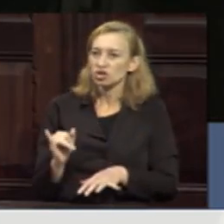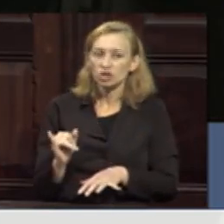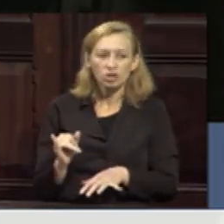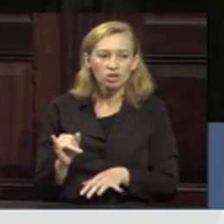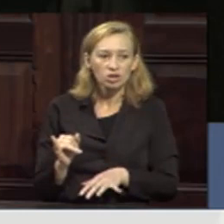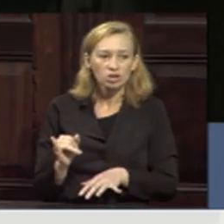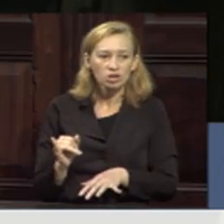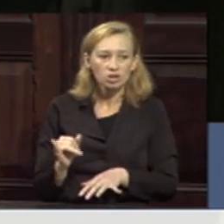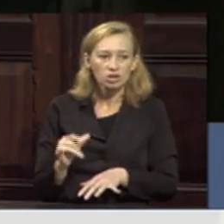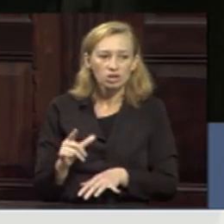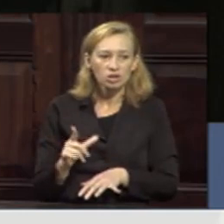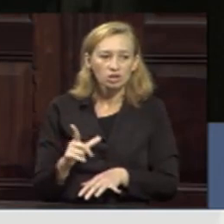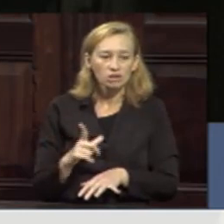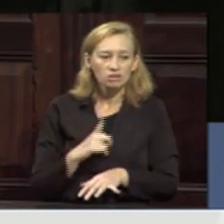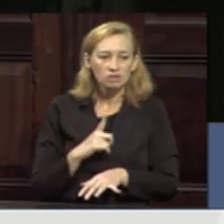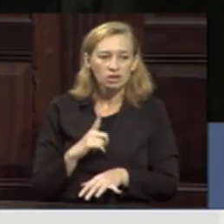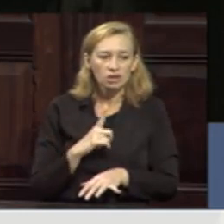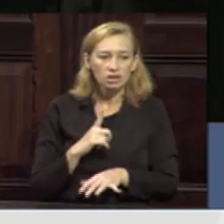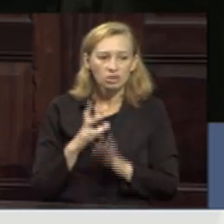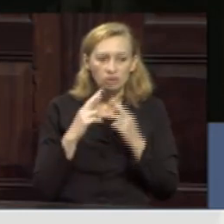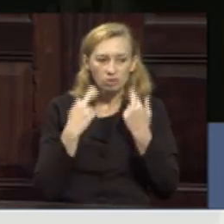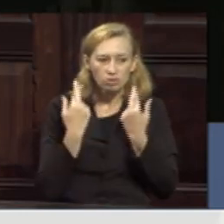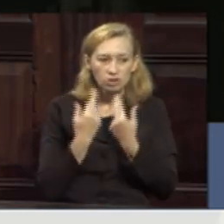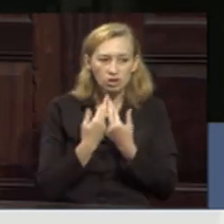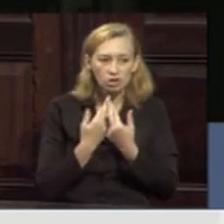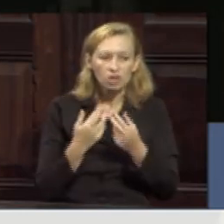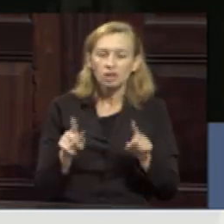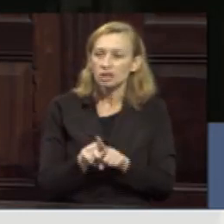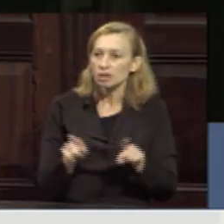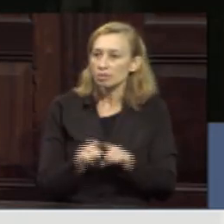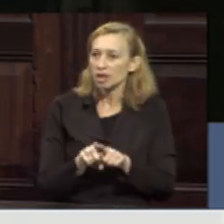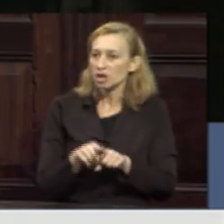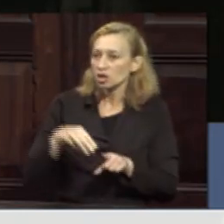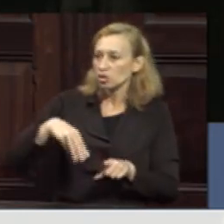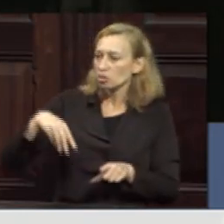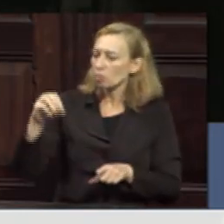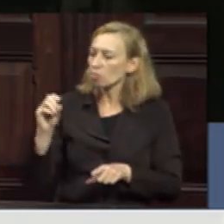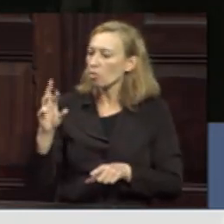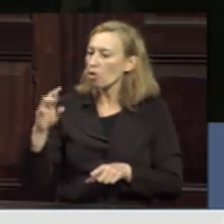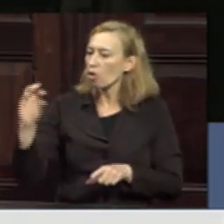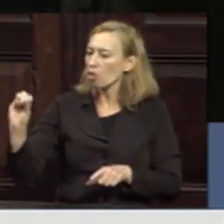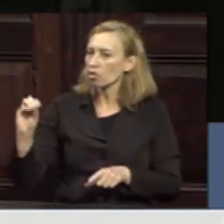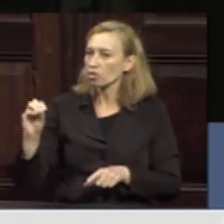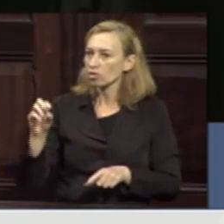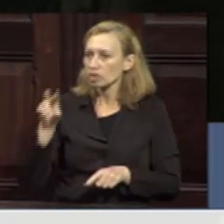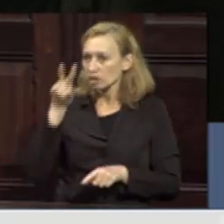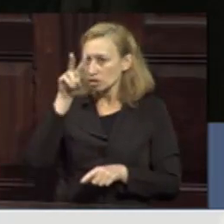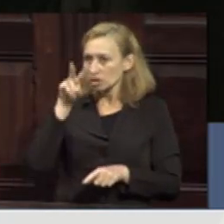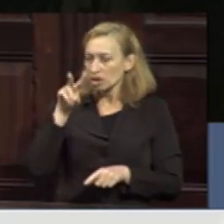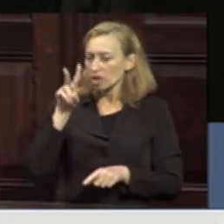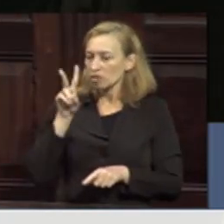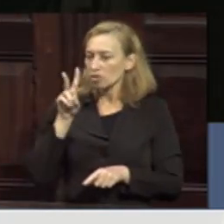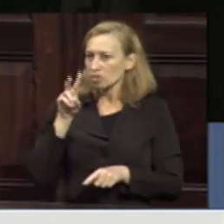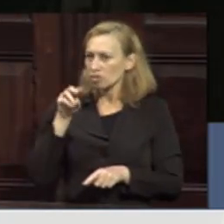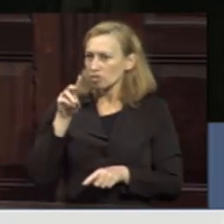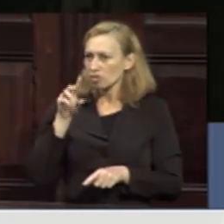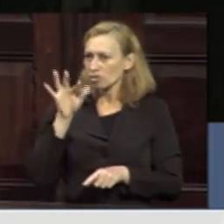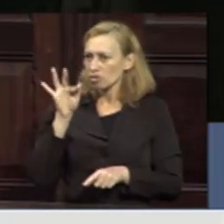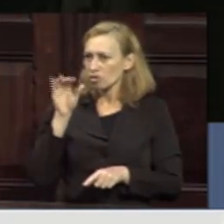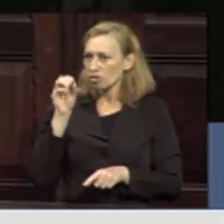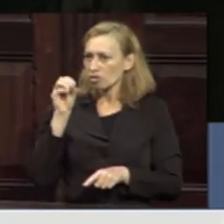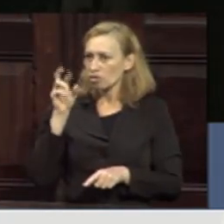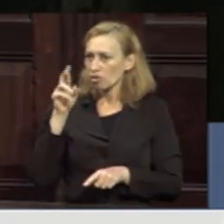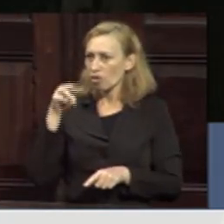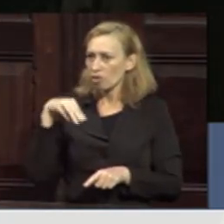da Formiga, deputado Wagner Montes, às 6h pouca da manhã e até 7h pouca da manhã, no alto do morro, estava a polícia